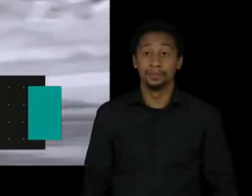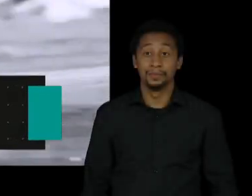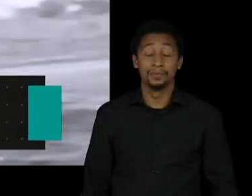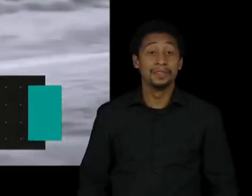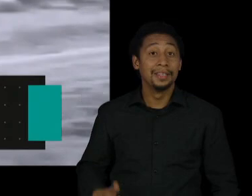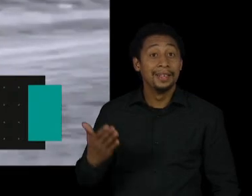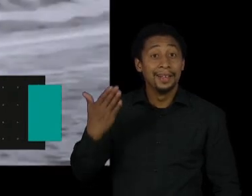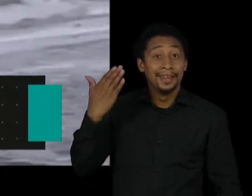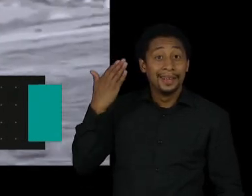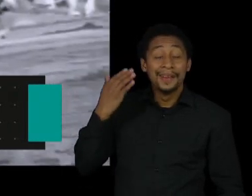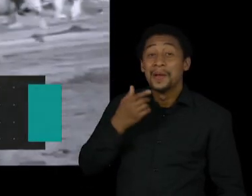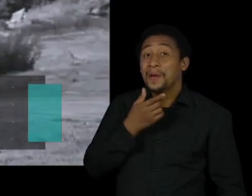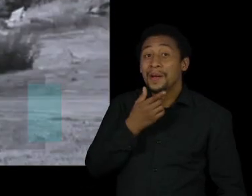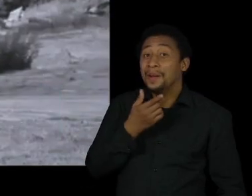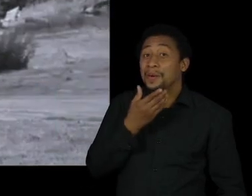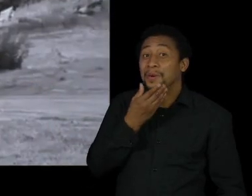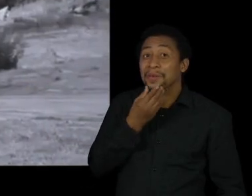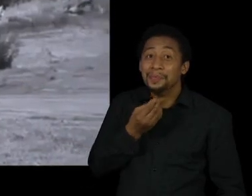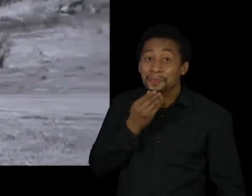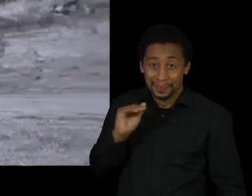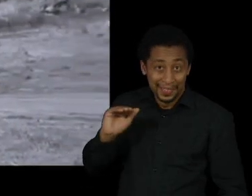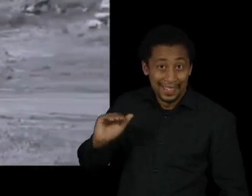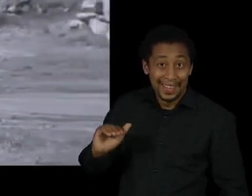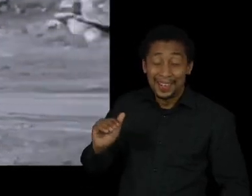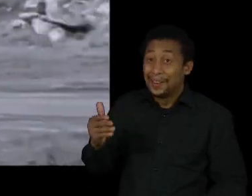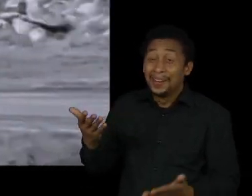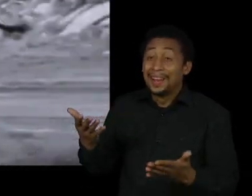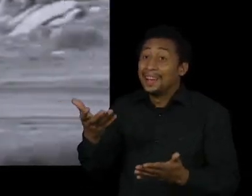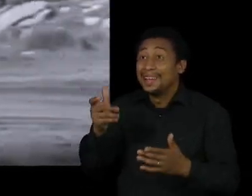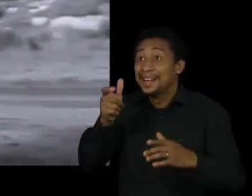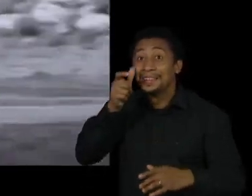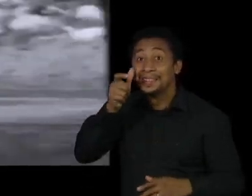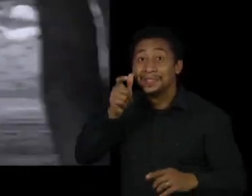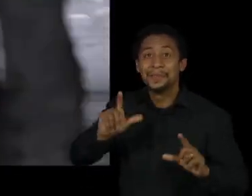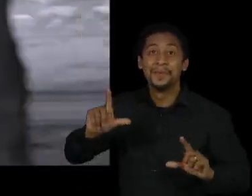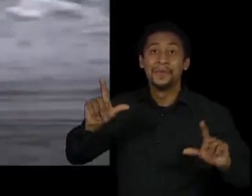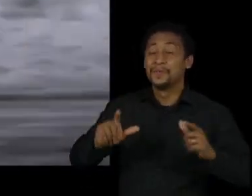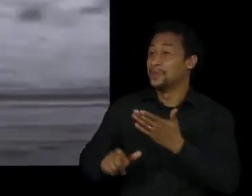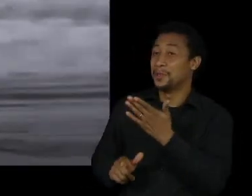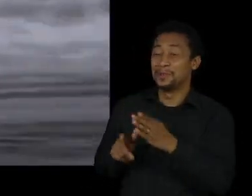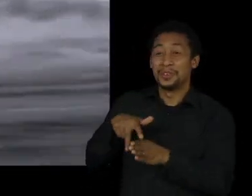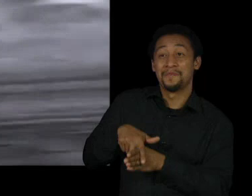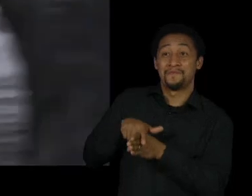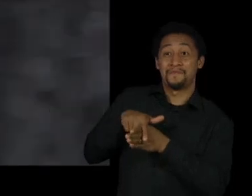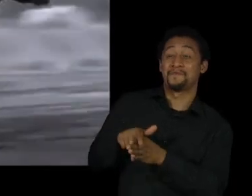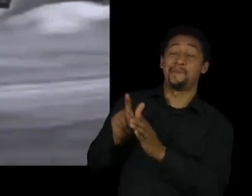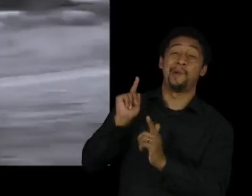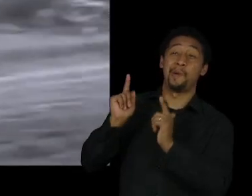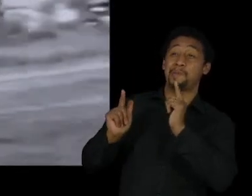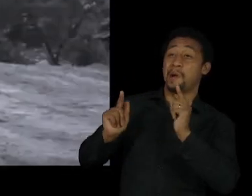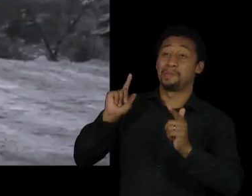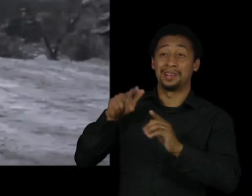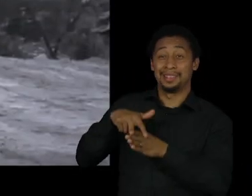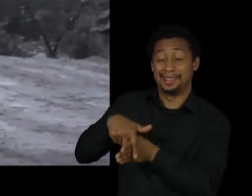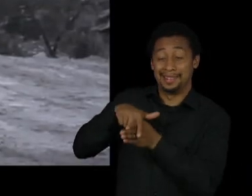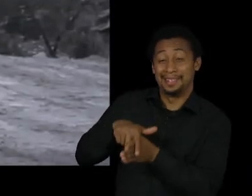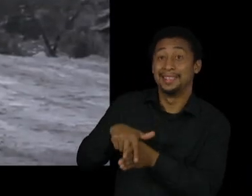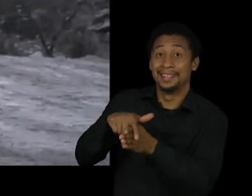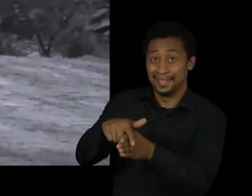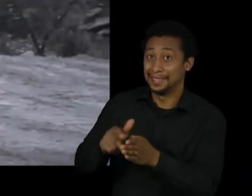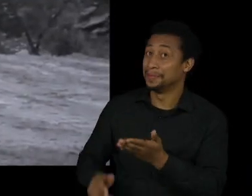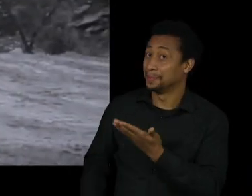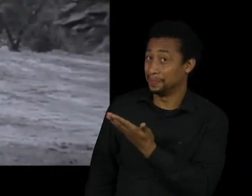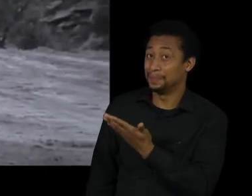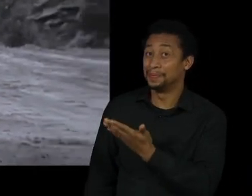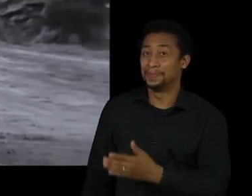Menino, eu vi os filmes que todos os meninos queriam ver. O Bang Bang, o Western, filme de mocinho bandido e